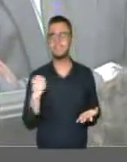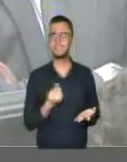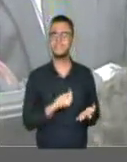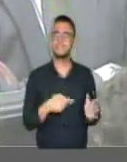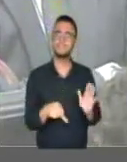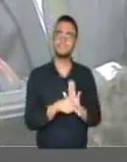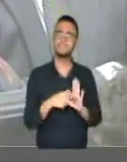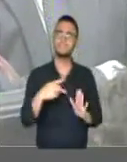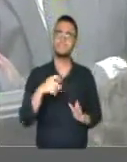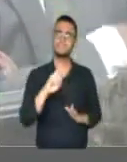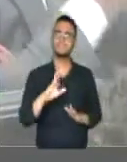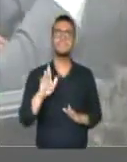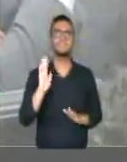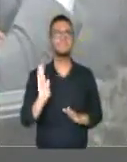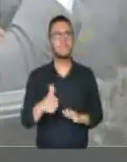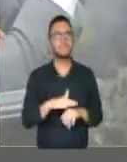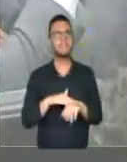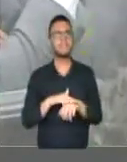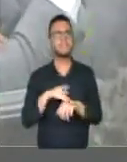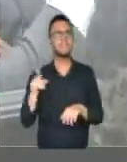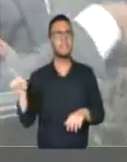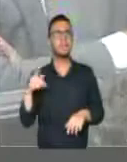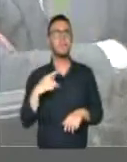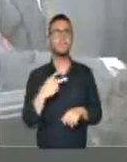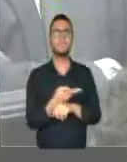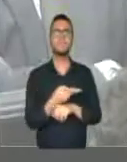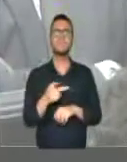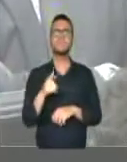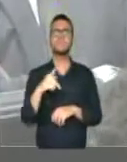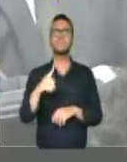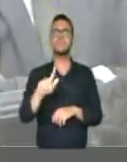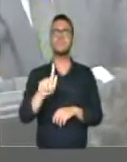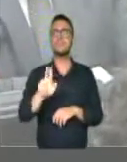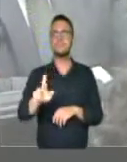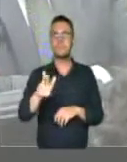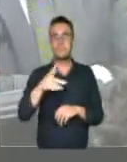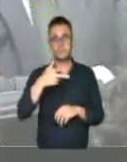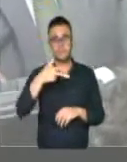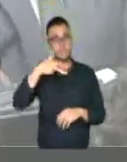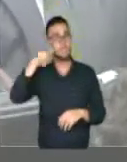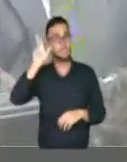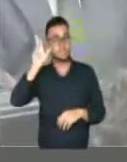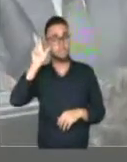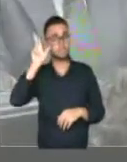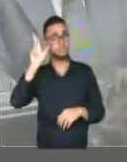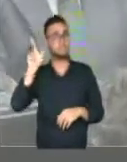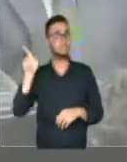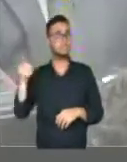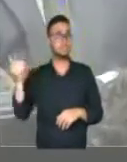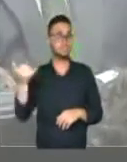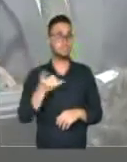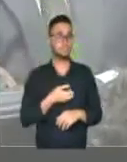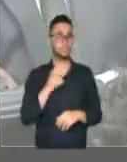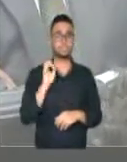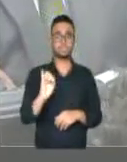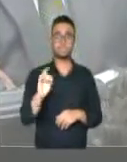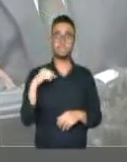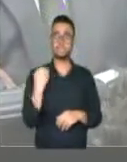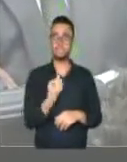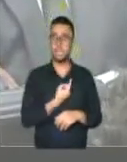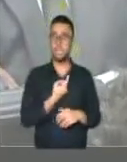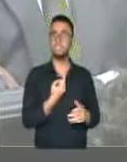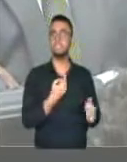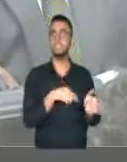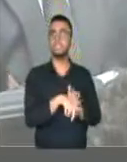PSOL, com o Procurador-Geral da República antes de ontem. E ele disse: olha, se a nossa investigação